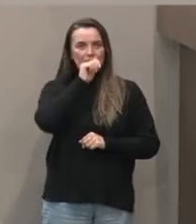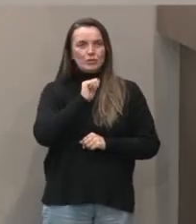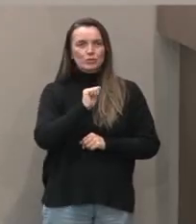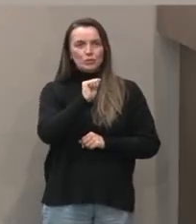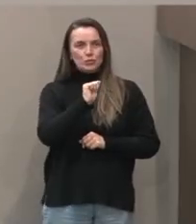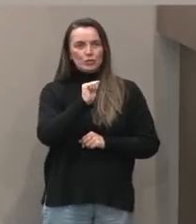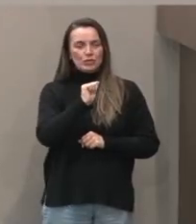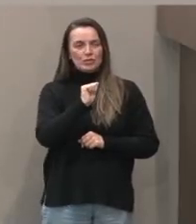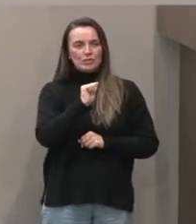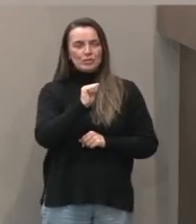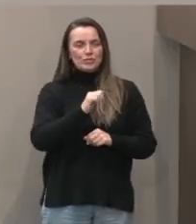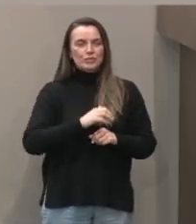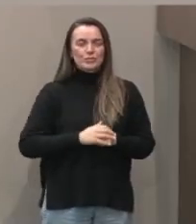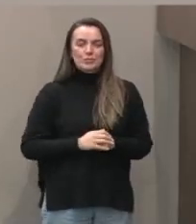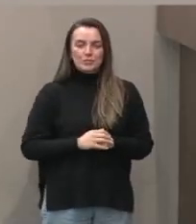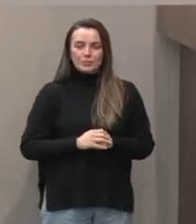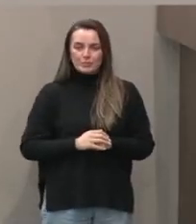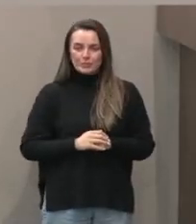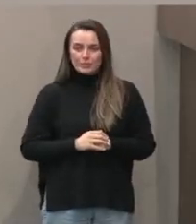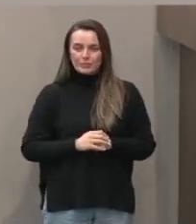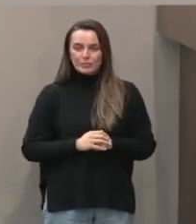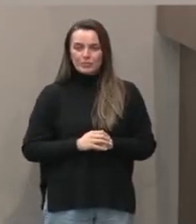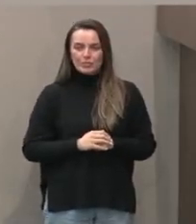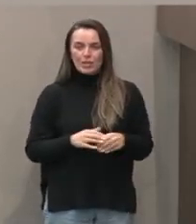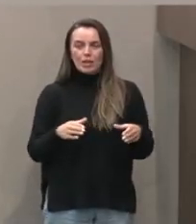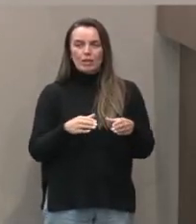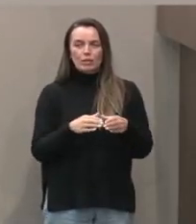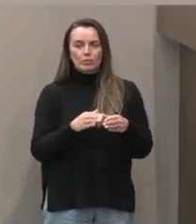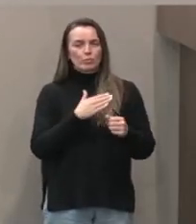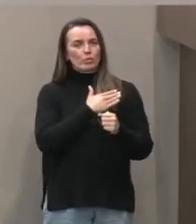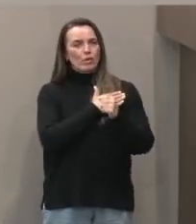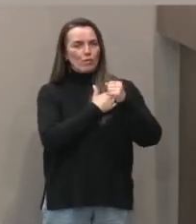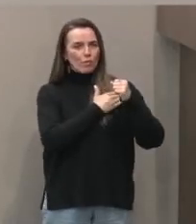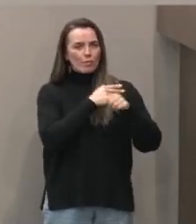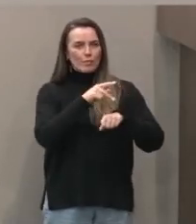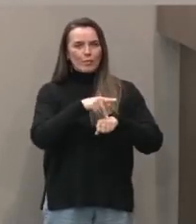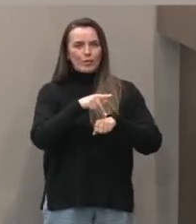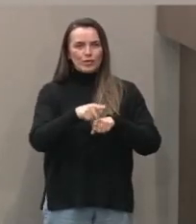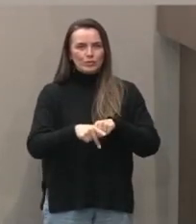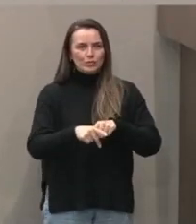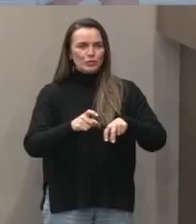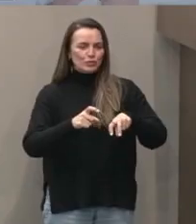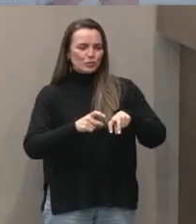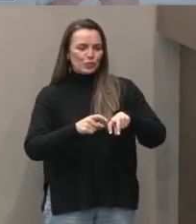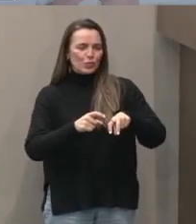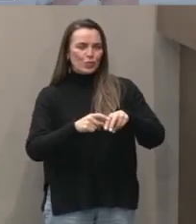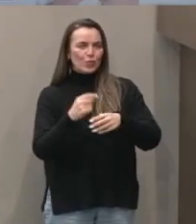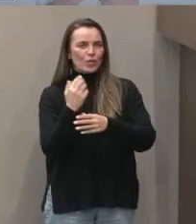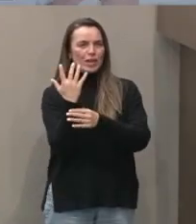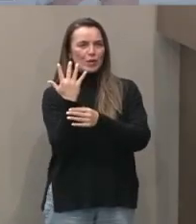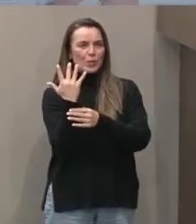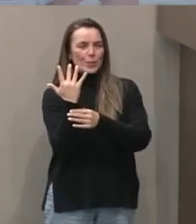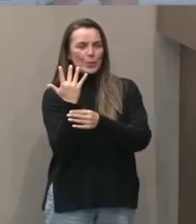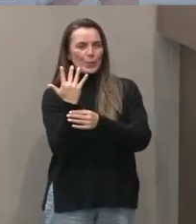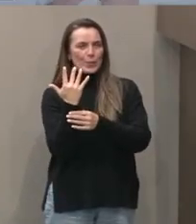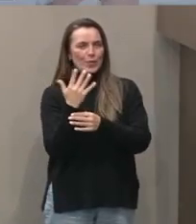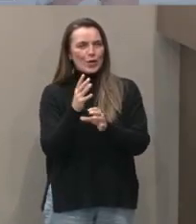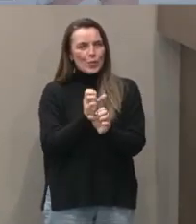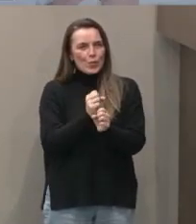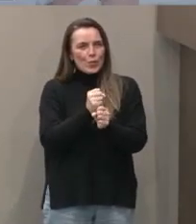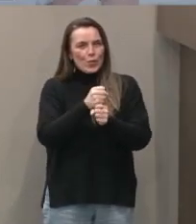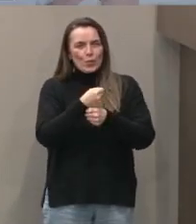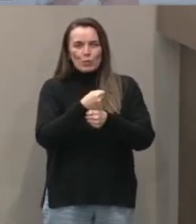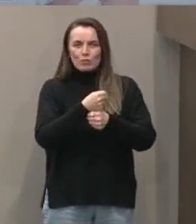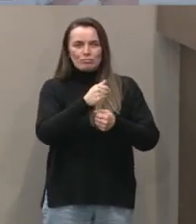todos formados nesse serviço. Turma de ombro, turma de joelho, mão, coluna, etc. Portanto, o